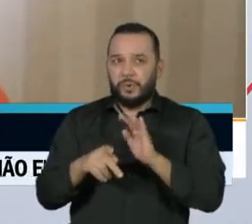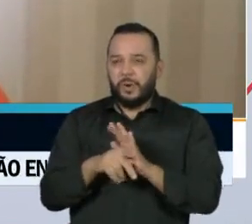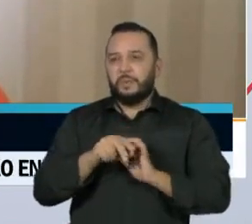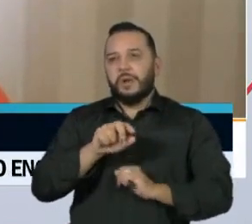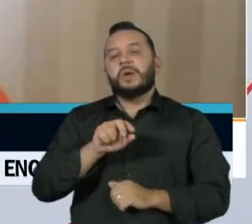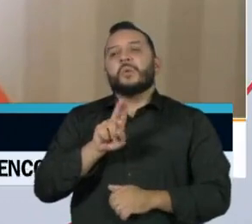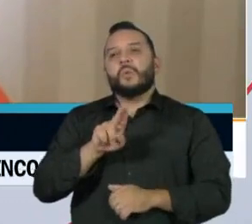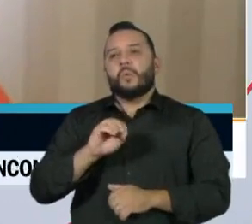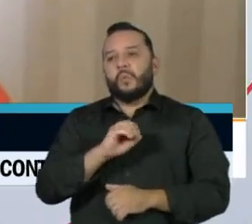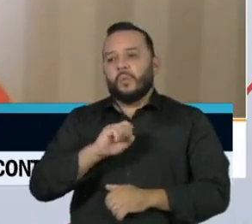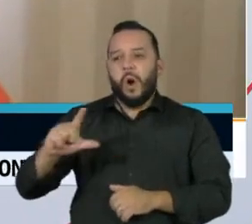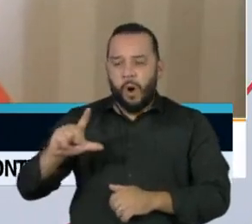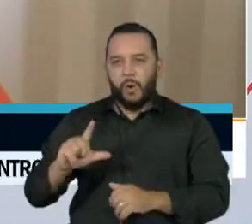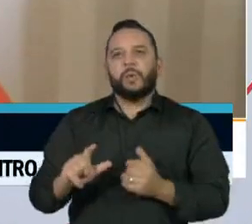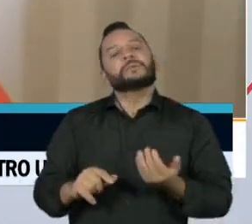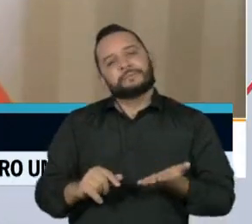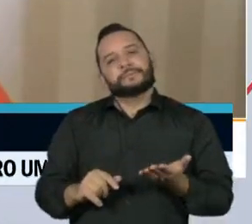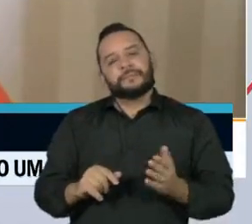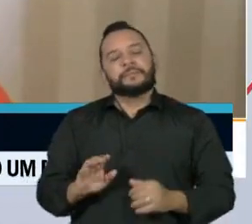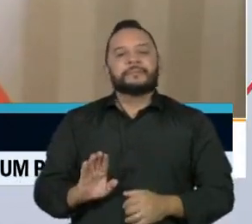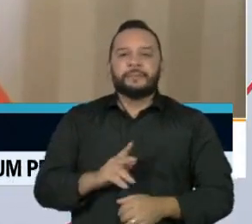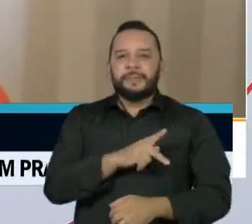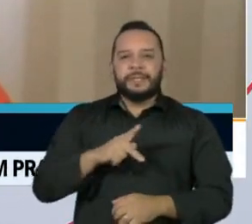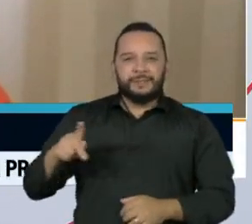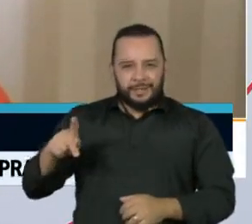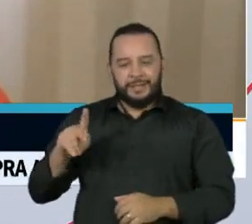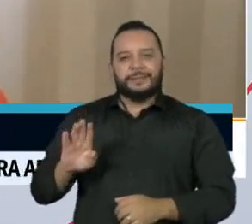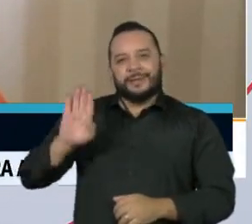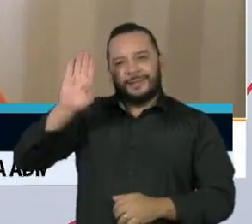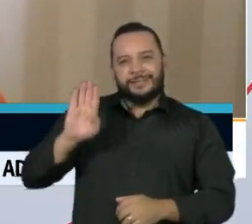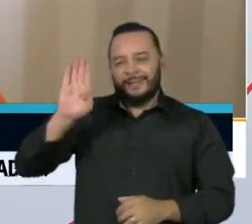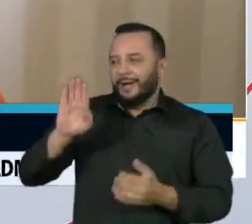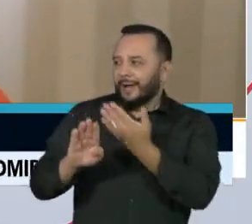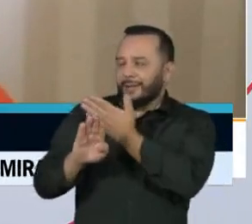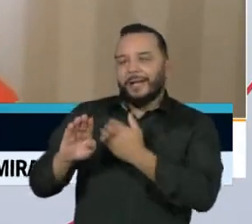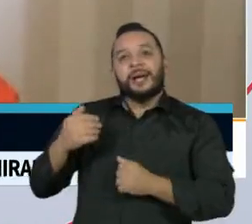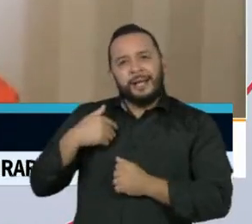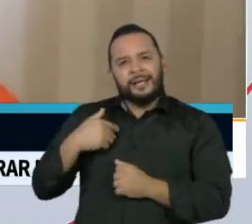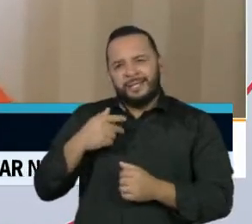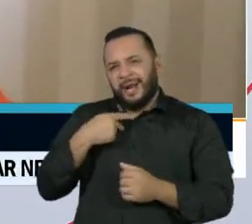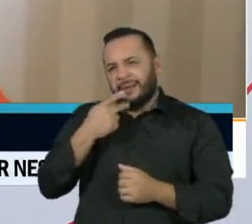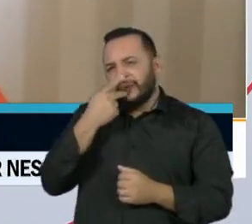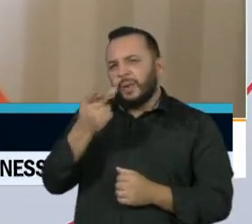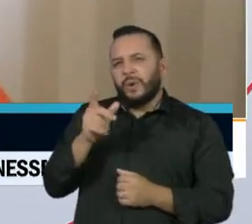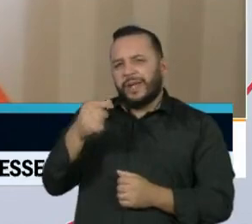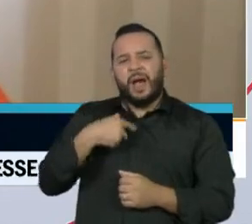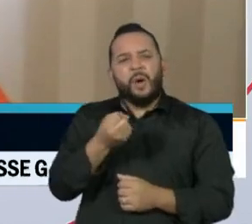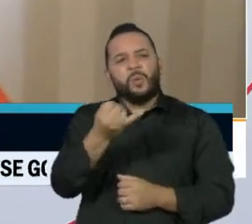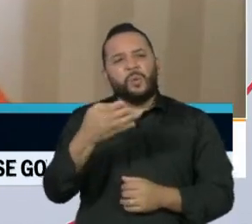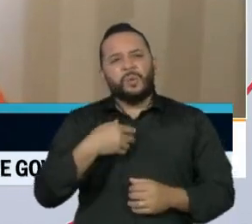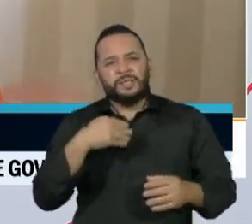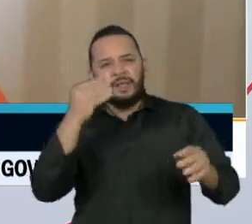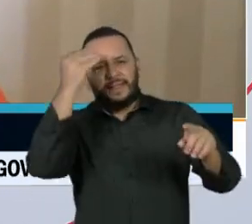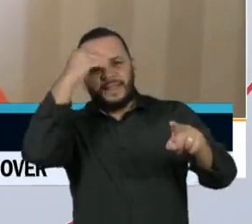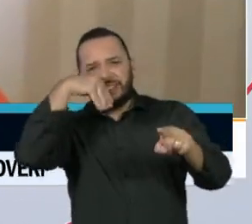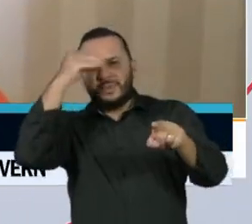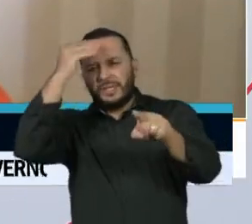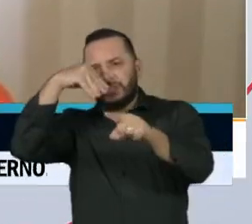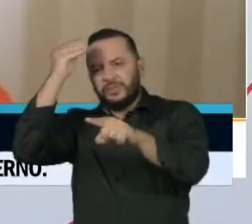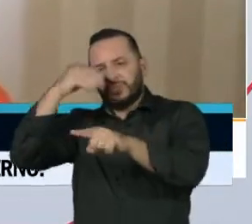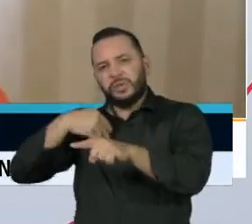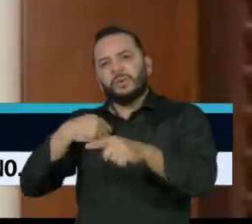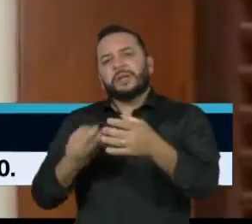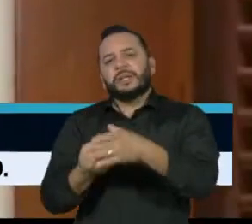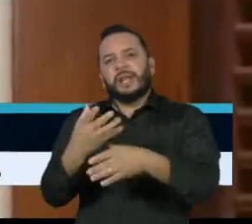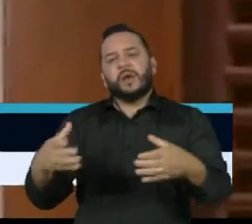a pré-candidata à presidência da república pelo MDB minimizou a resistência de correligionários ao lançamento de uma candidatura